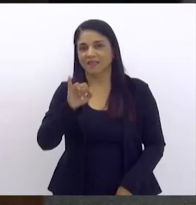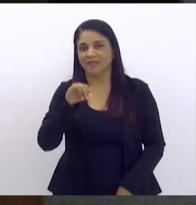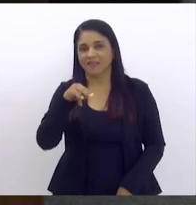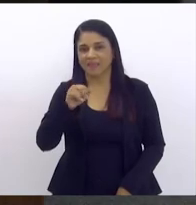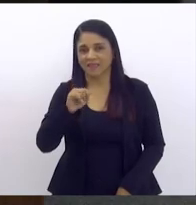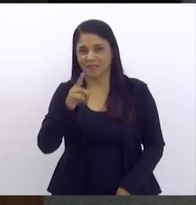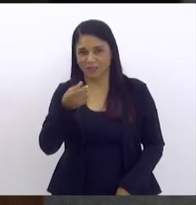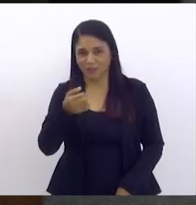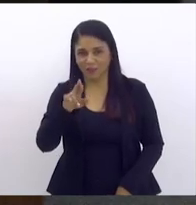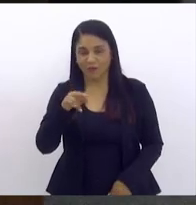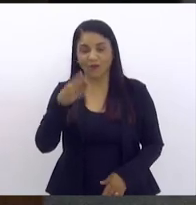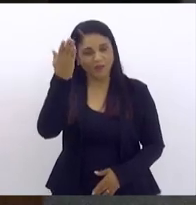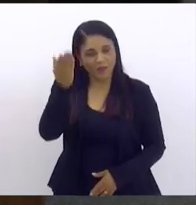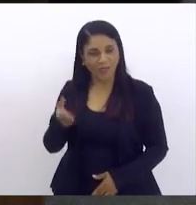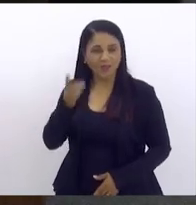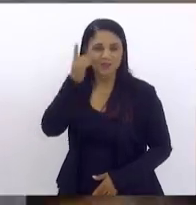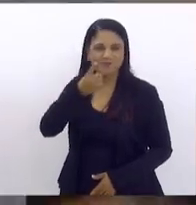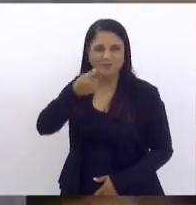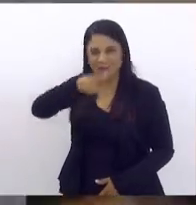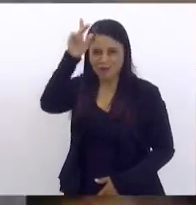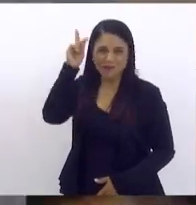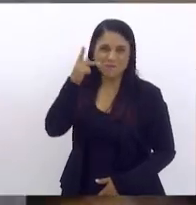Paulo.